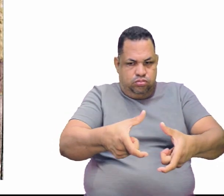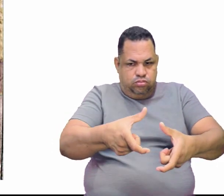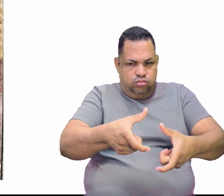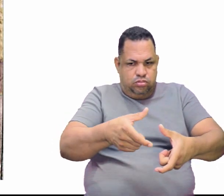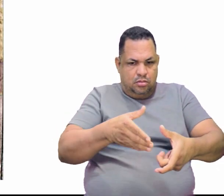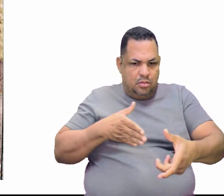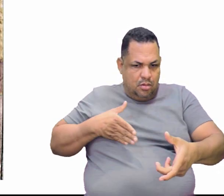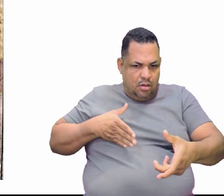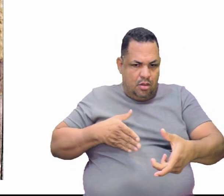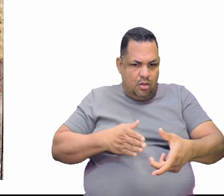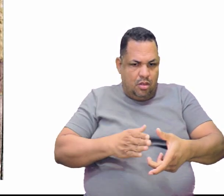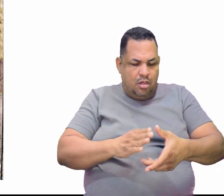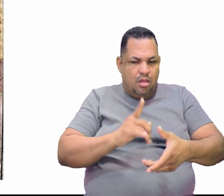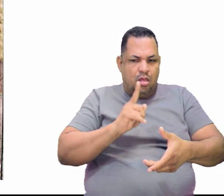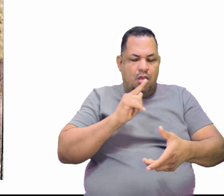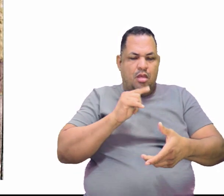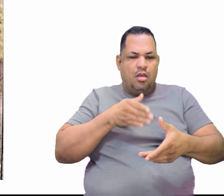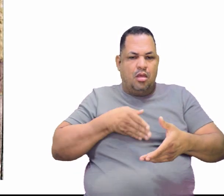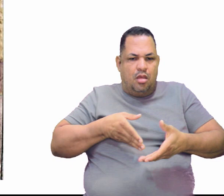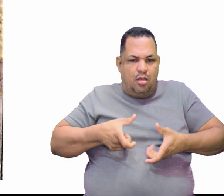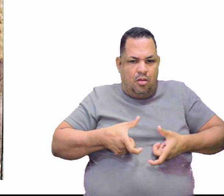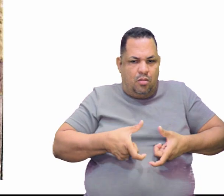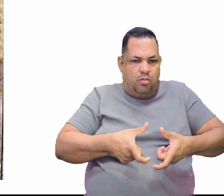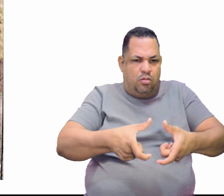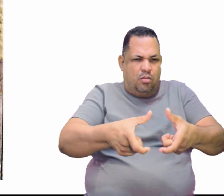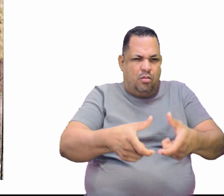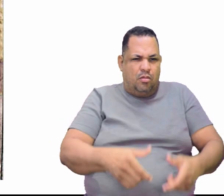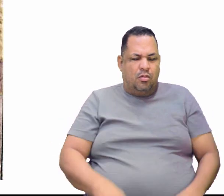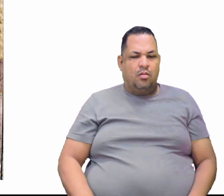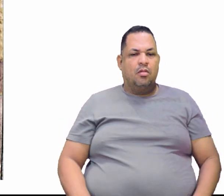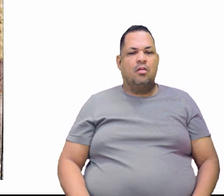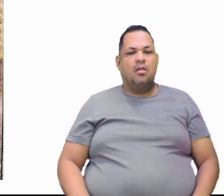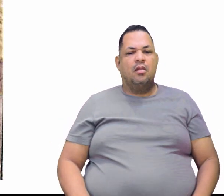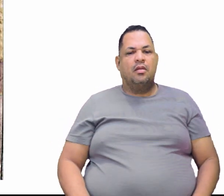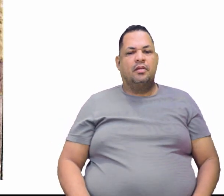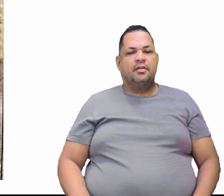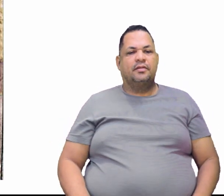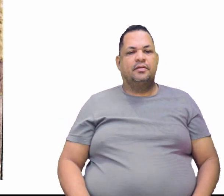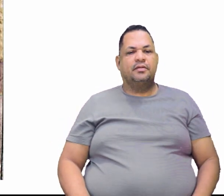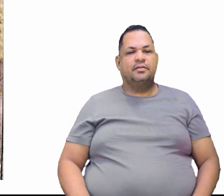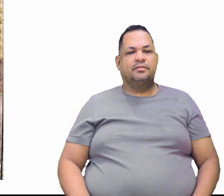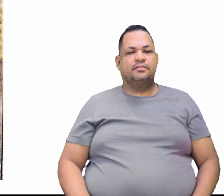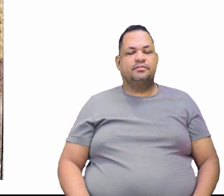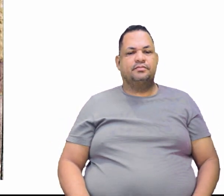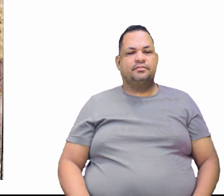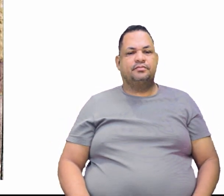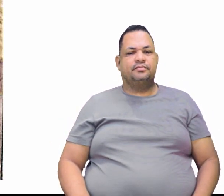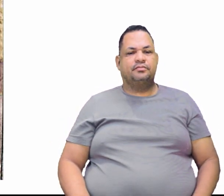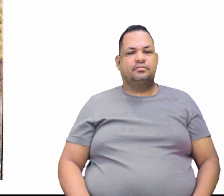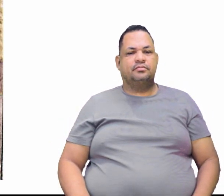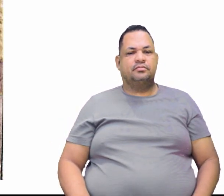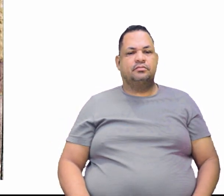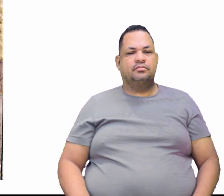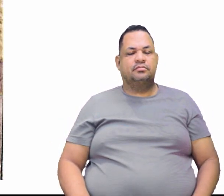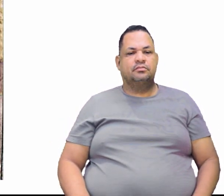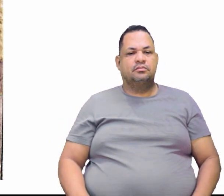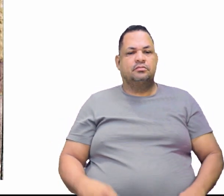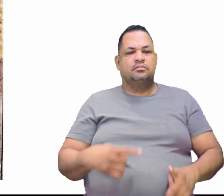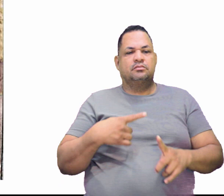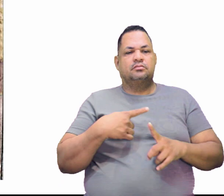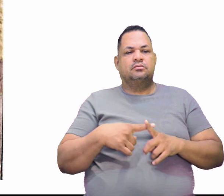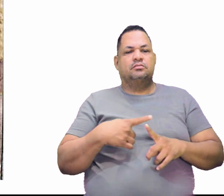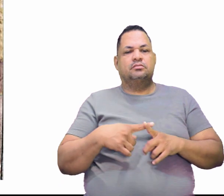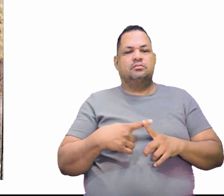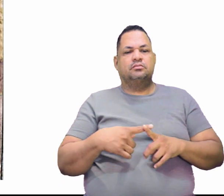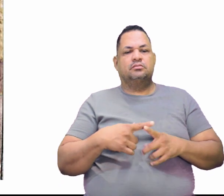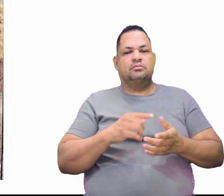esses bueiros enormes e aí começava a interligar através da ponte. Porque